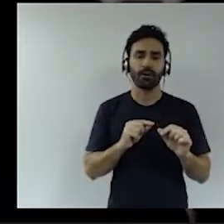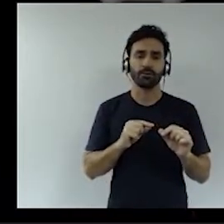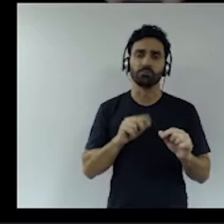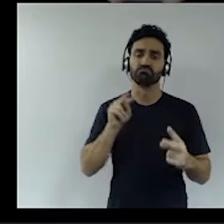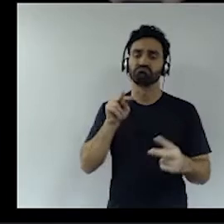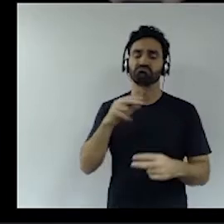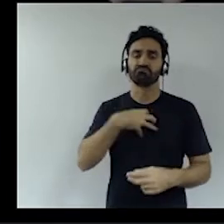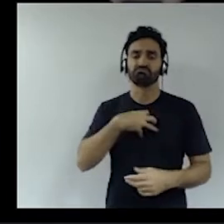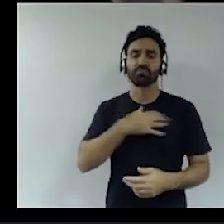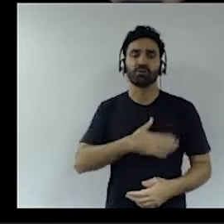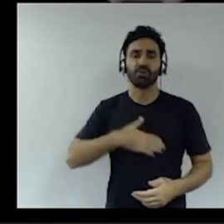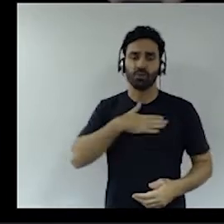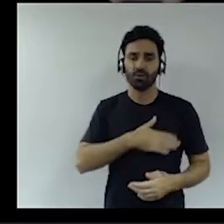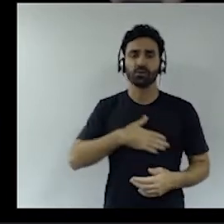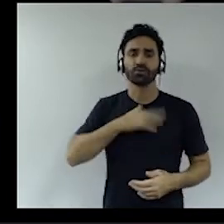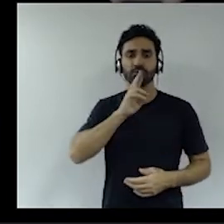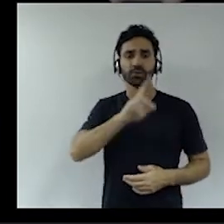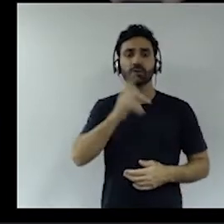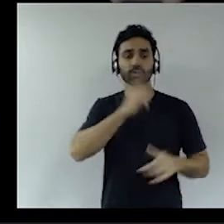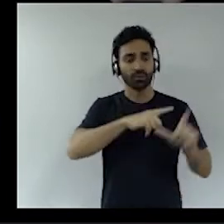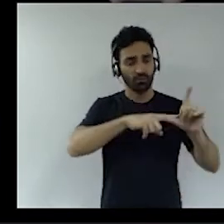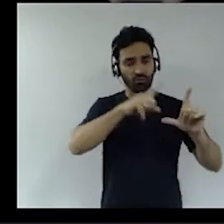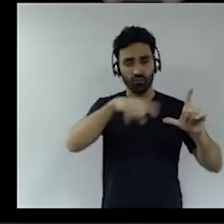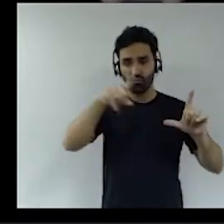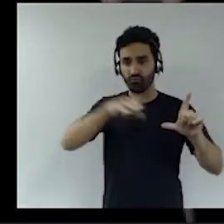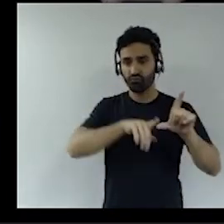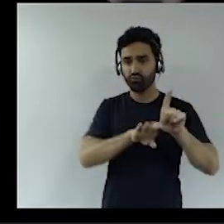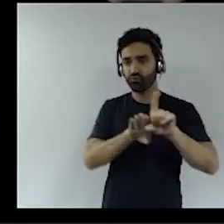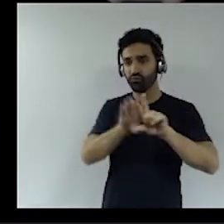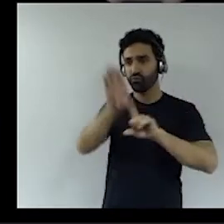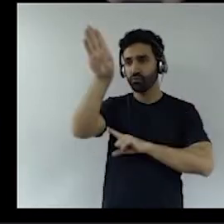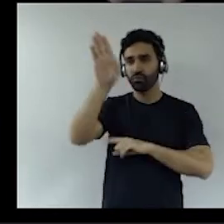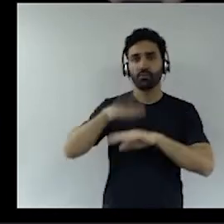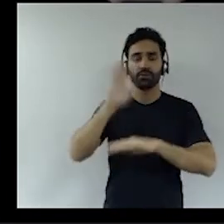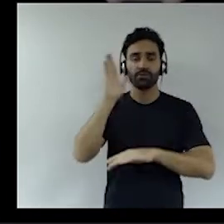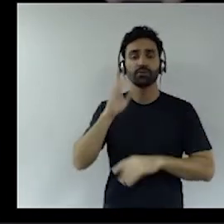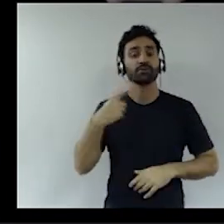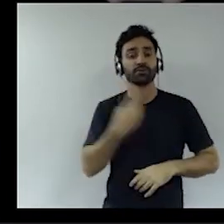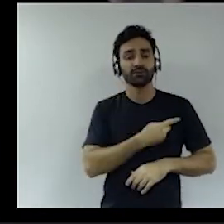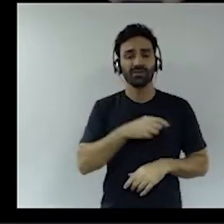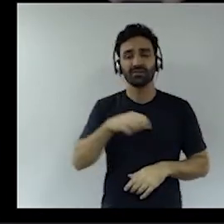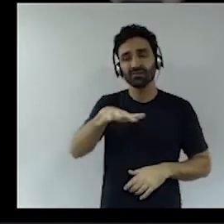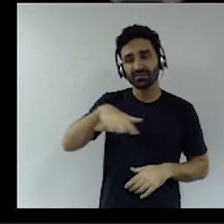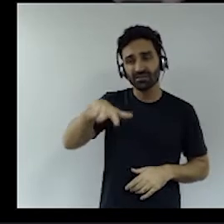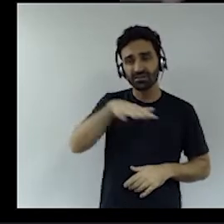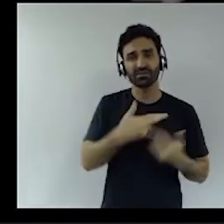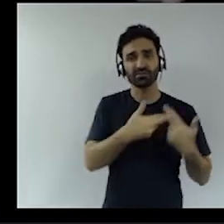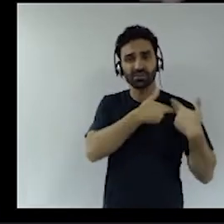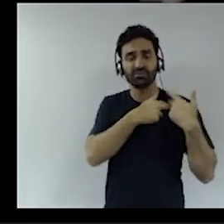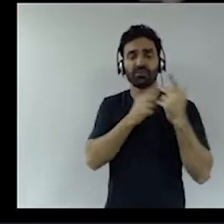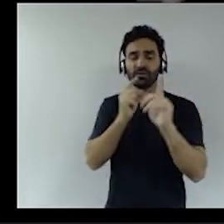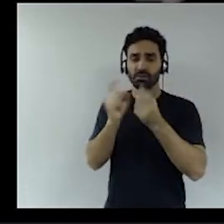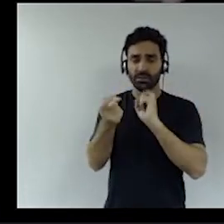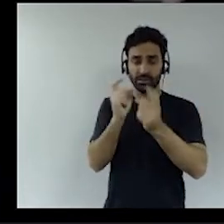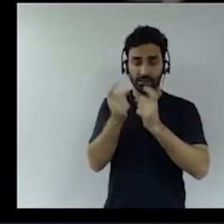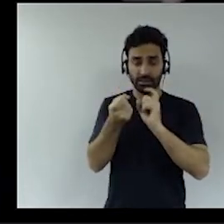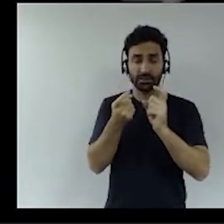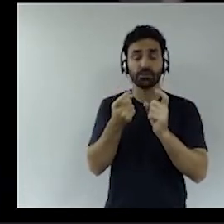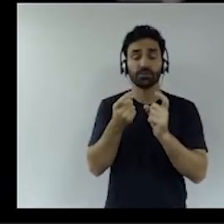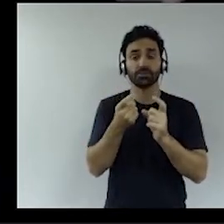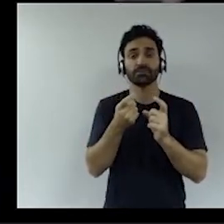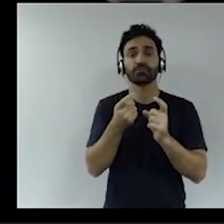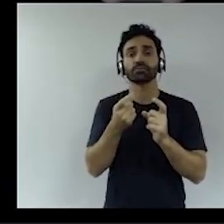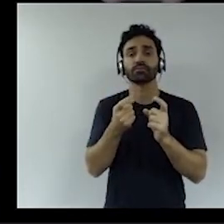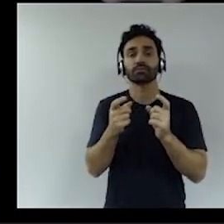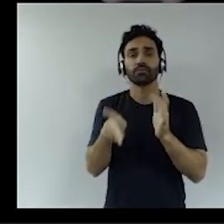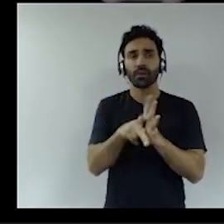gratificantes. Nosso setor responsável pela administração, pela esfera administrativa